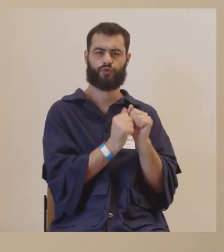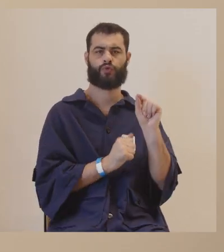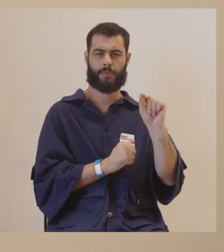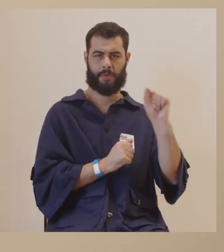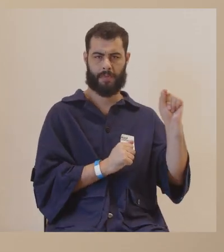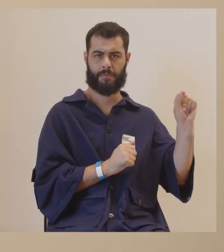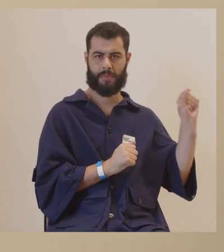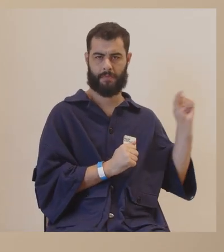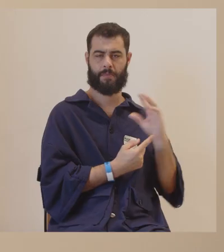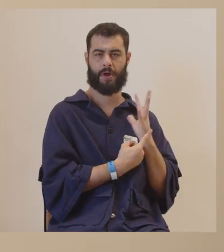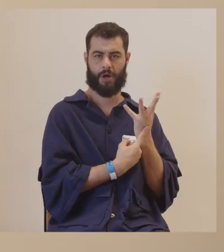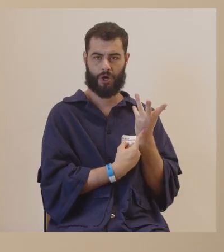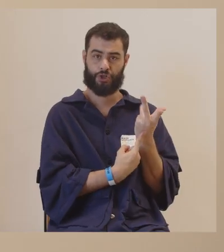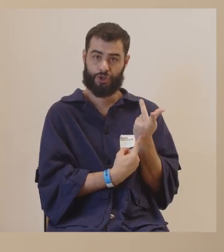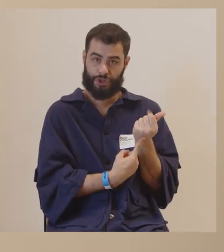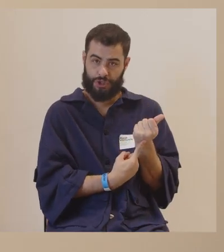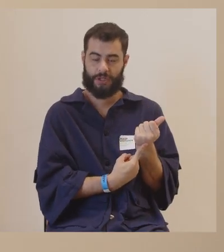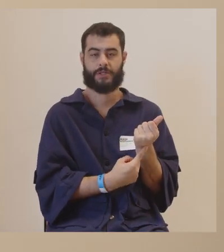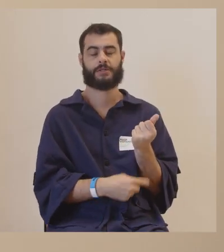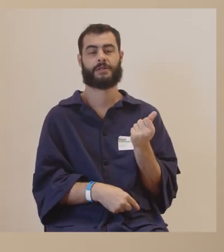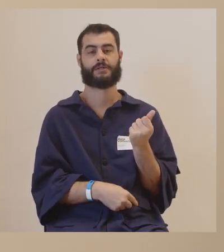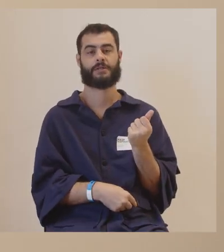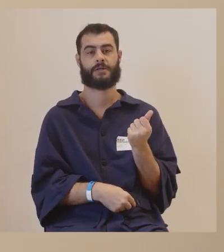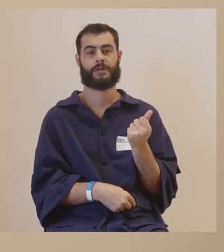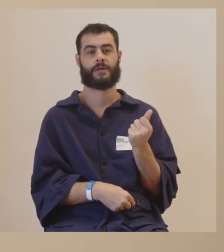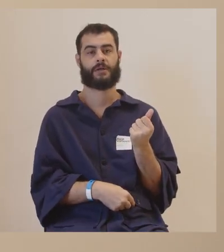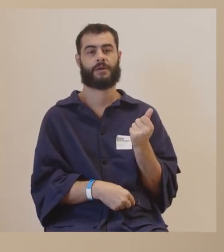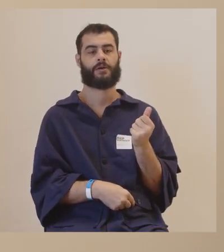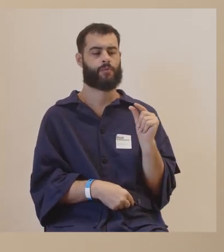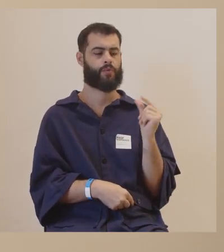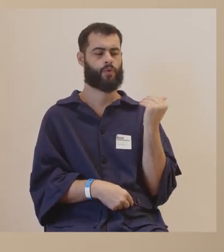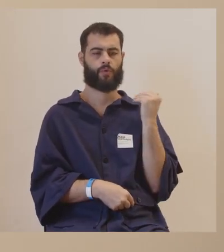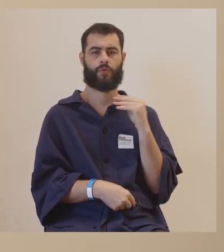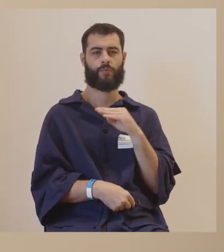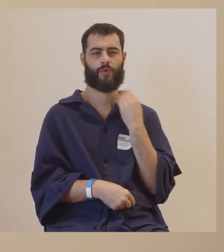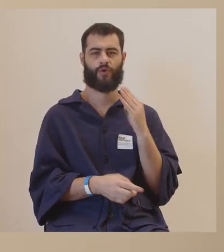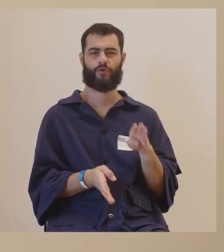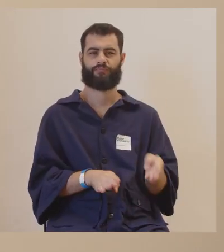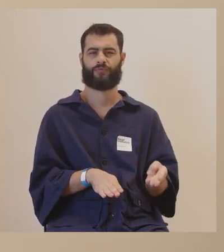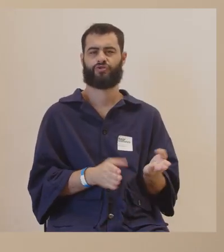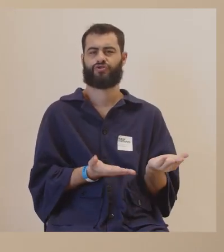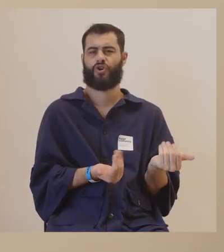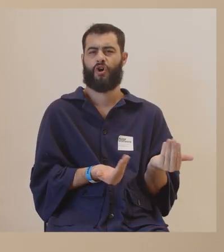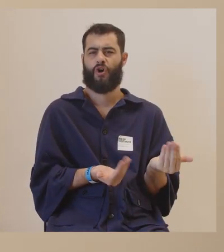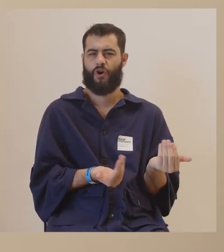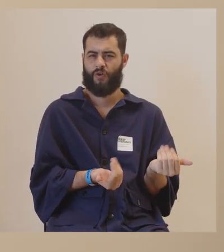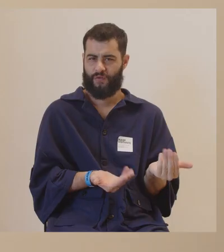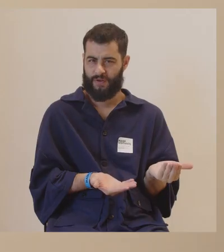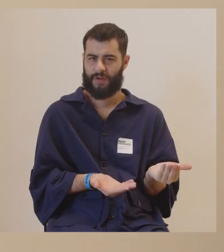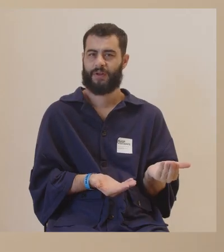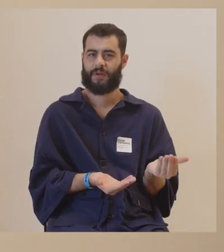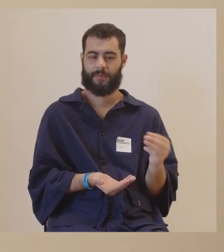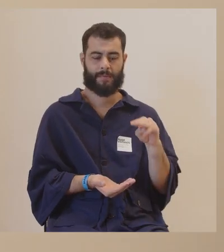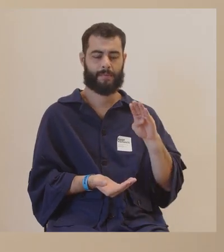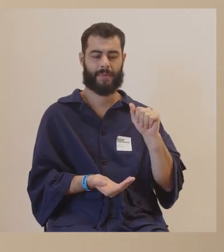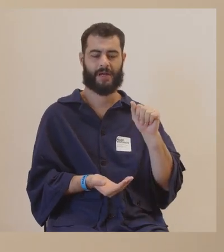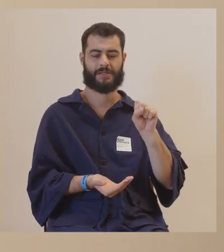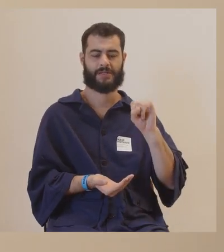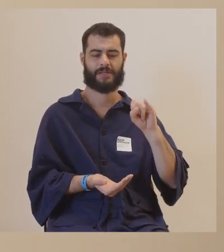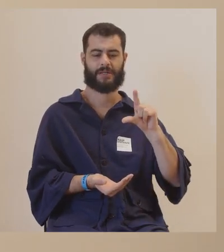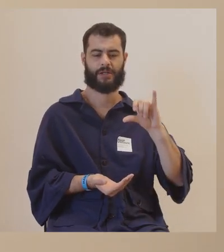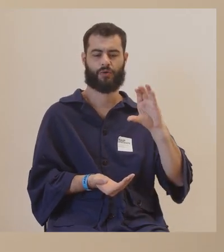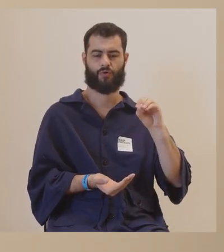Camille Pissarro, Alfred Sisley, o Basile, que morreu muito cedo, né, eles, em torno da, digamos assim,